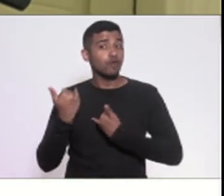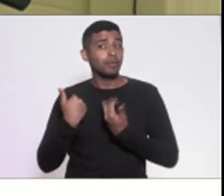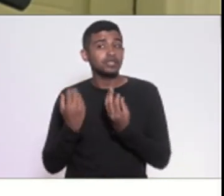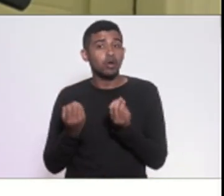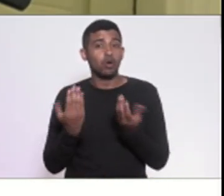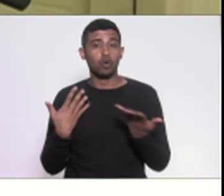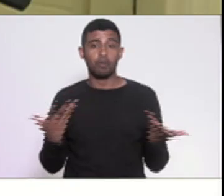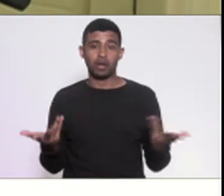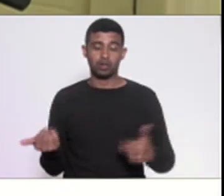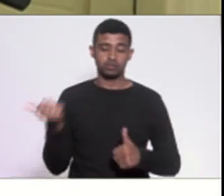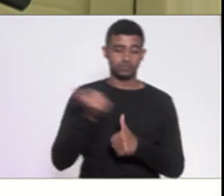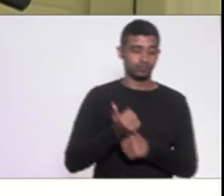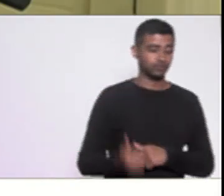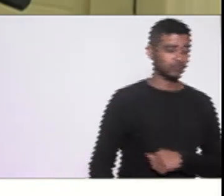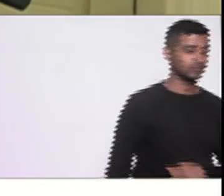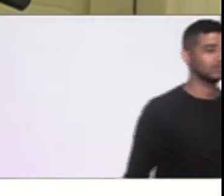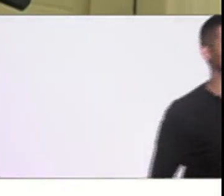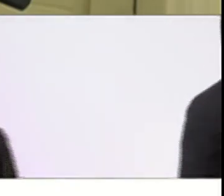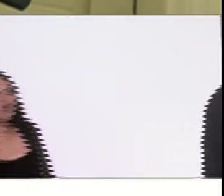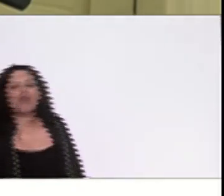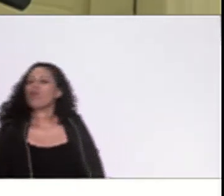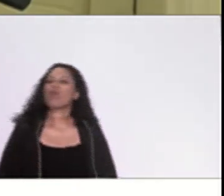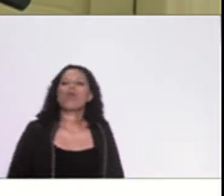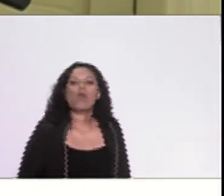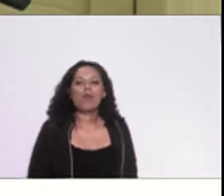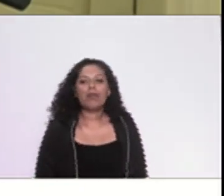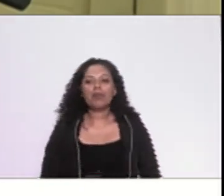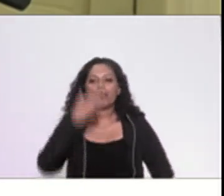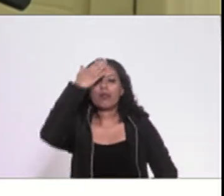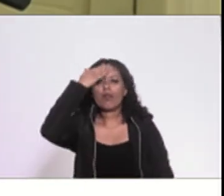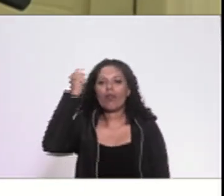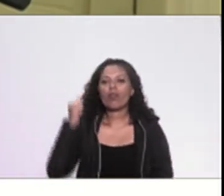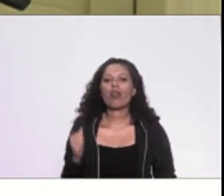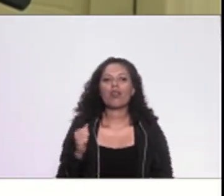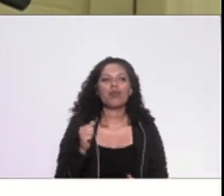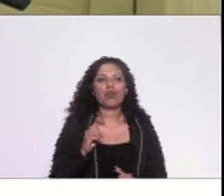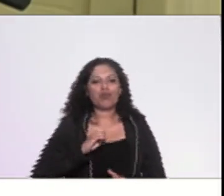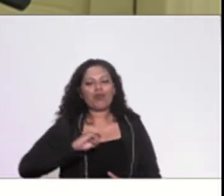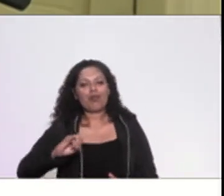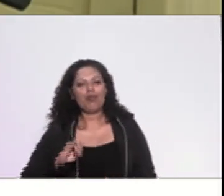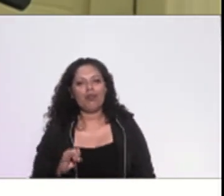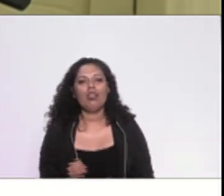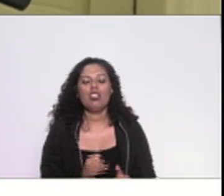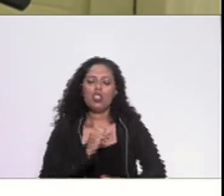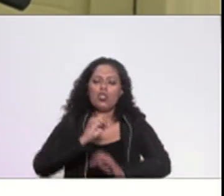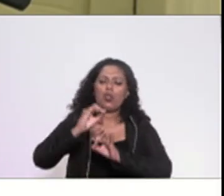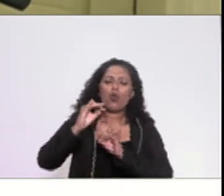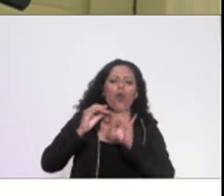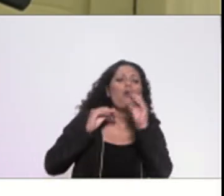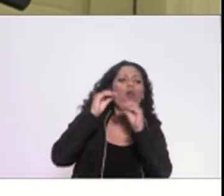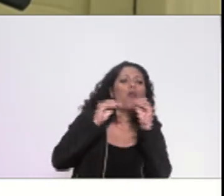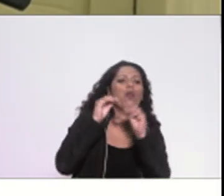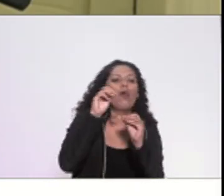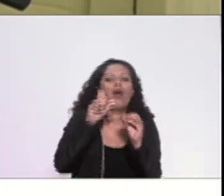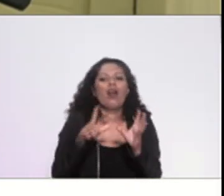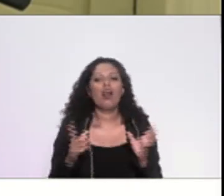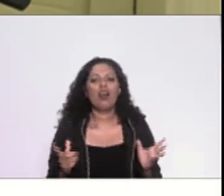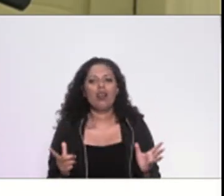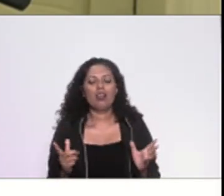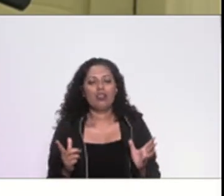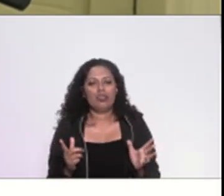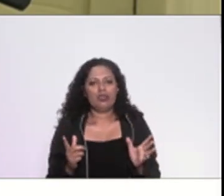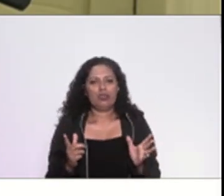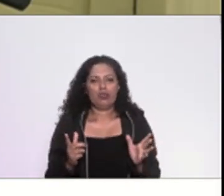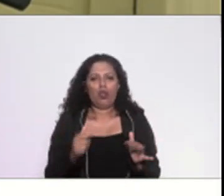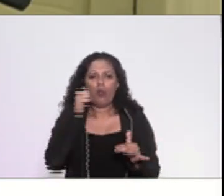né? Verificar, saber como é que funciona, onde